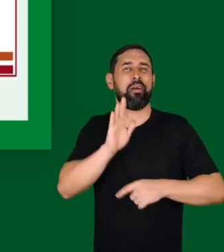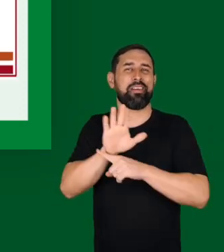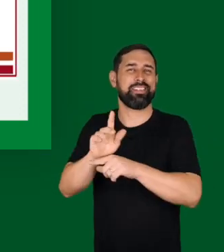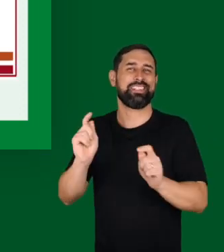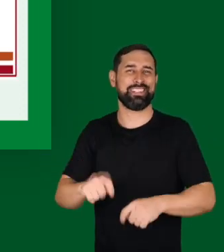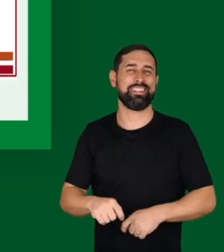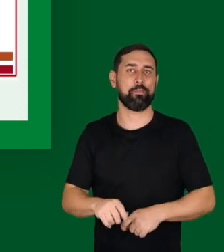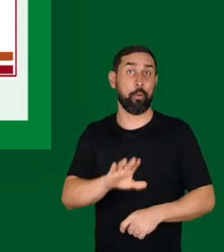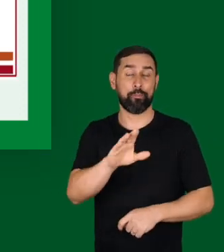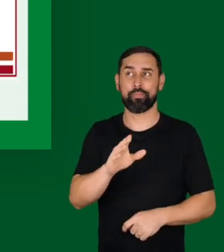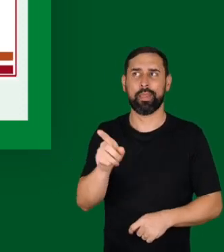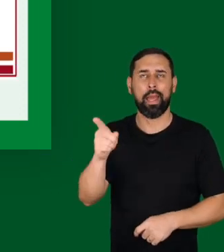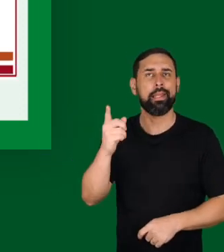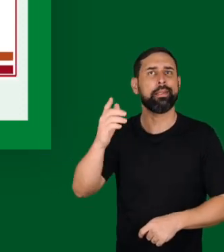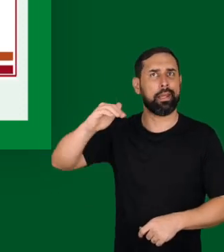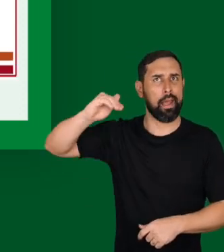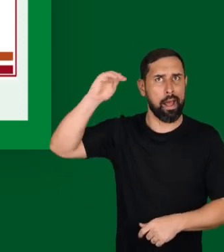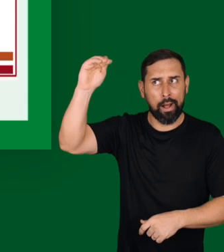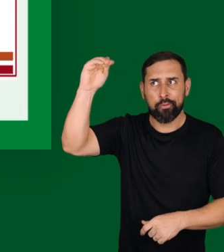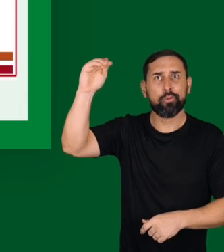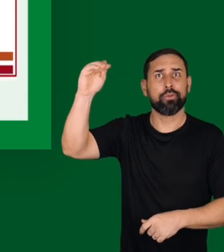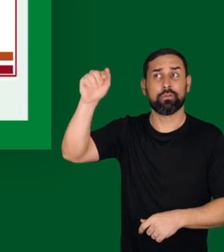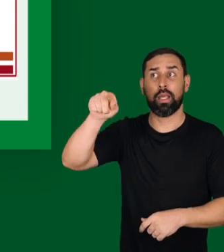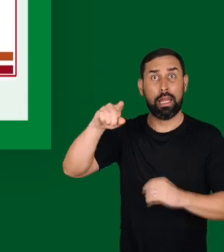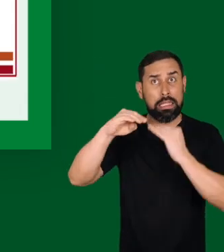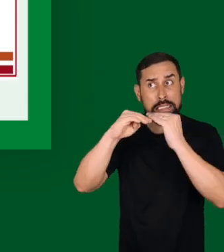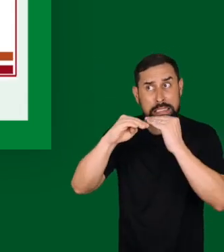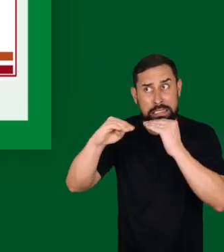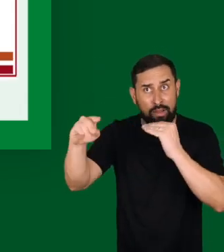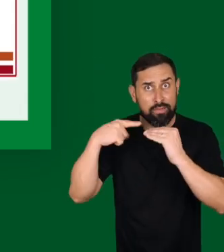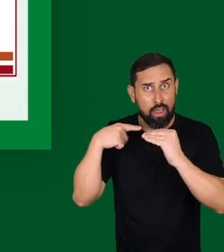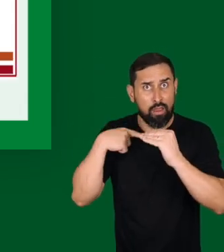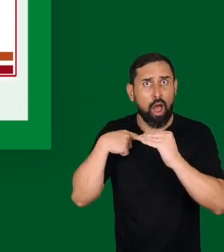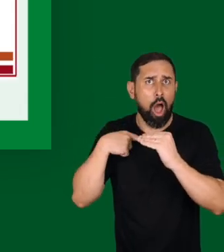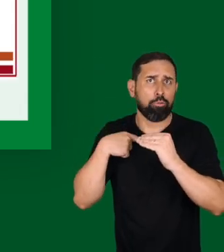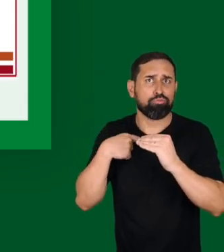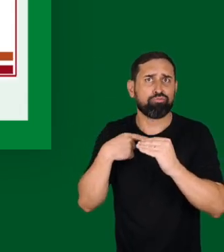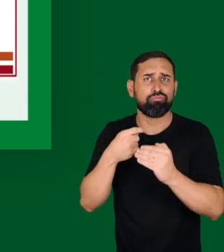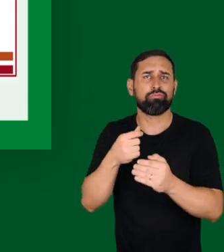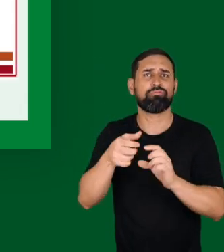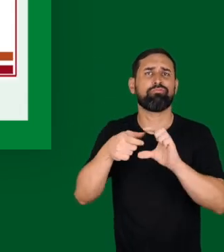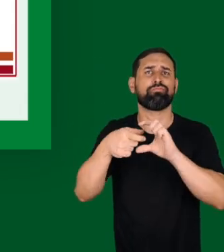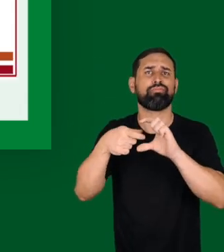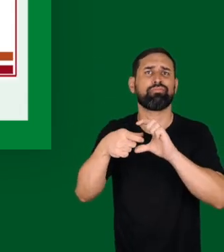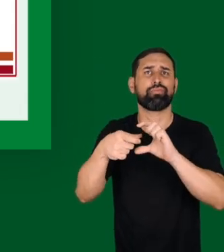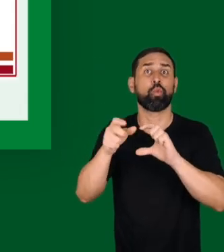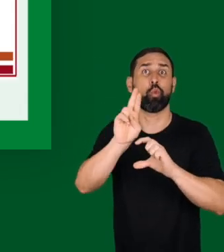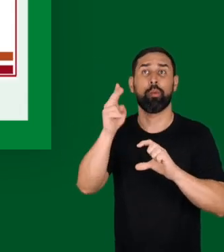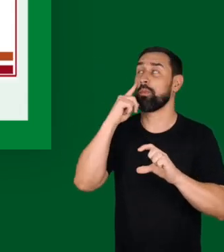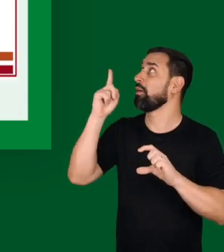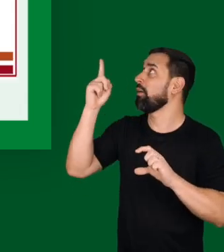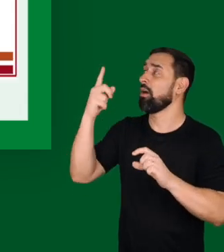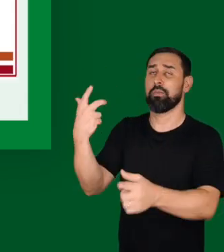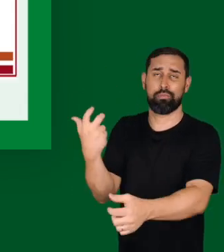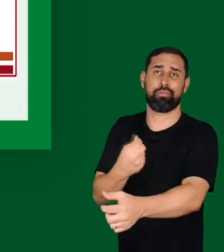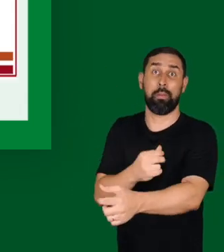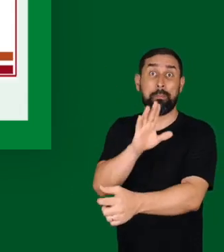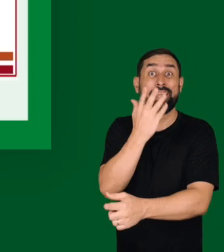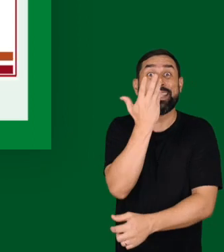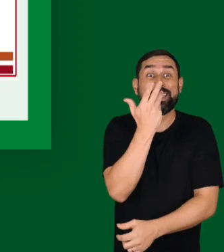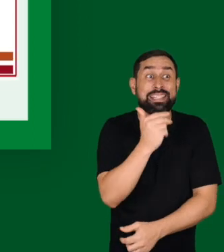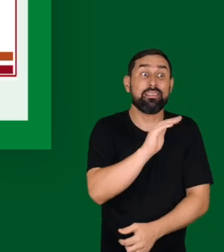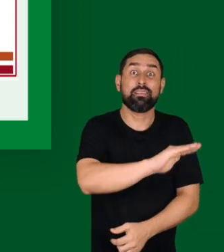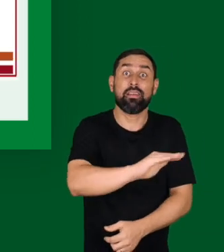mais adenosina em pacientes estáveis, na pediatria, se você tiver um paciente já com acesso vascular,